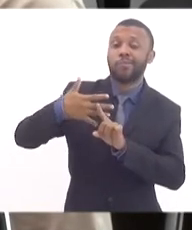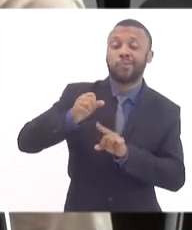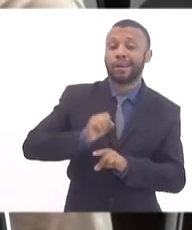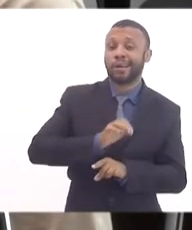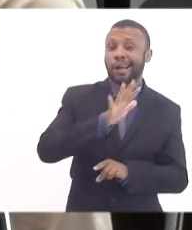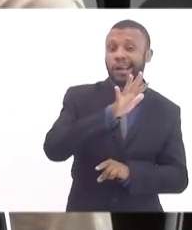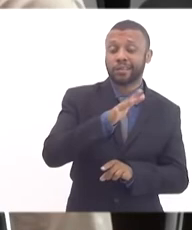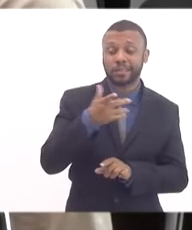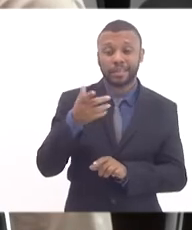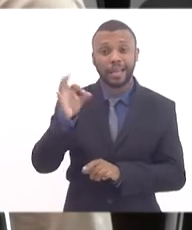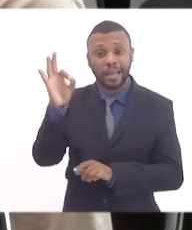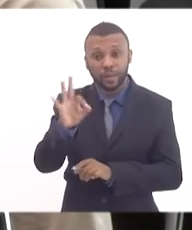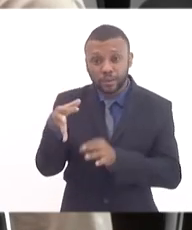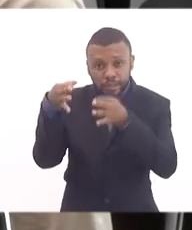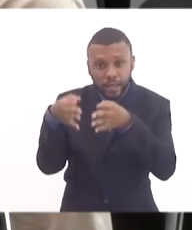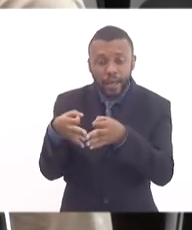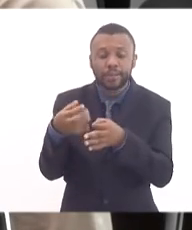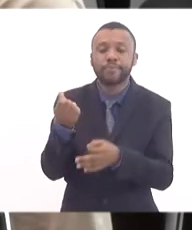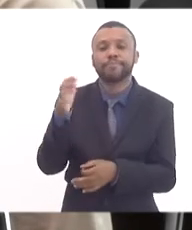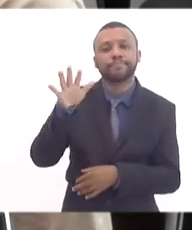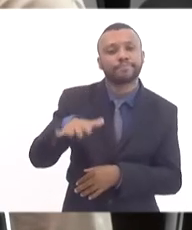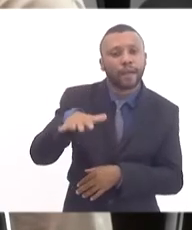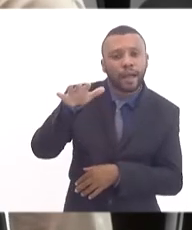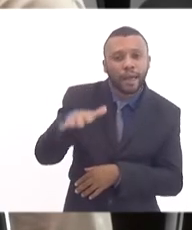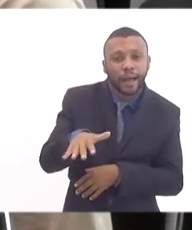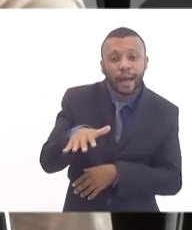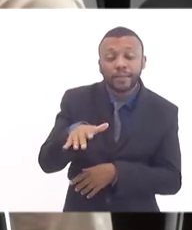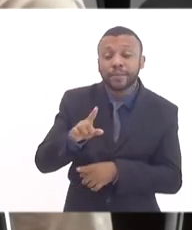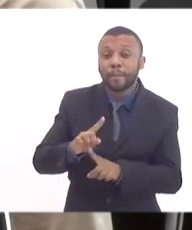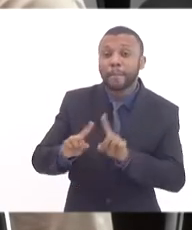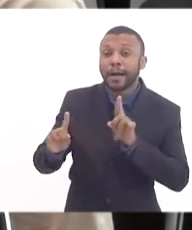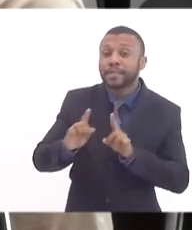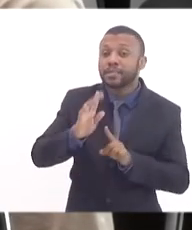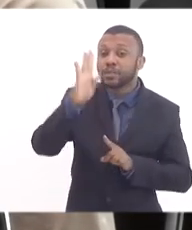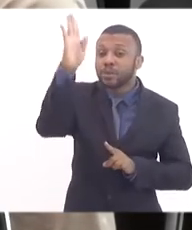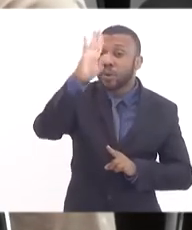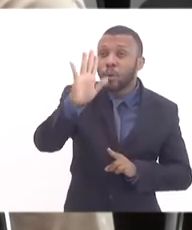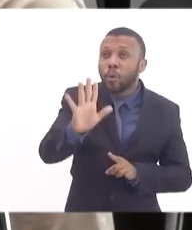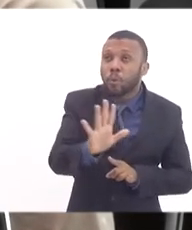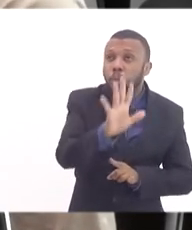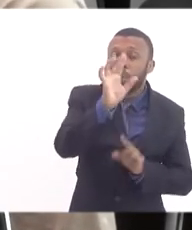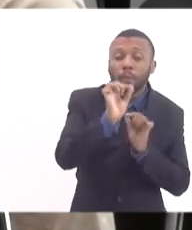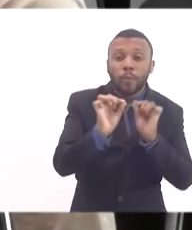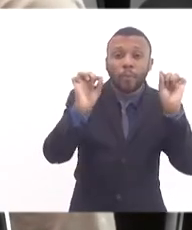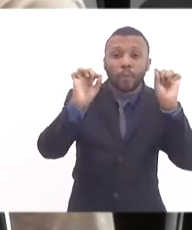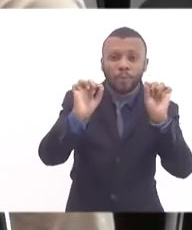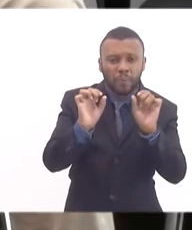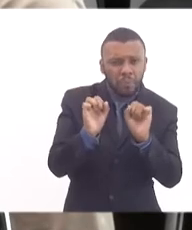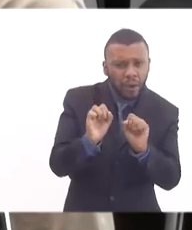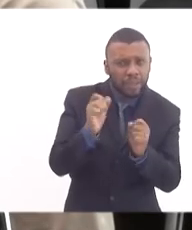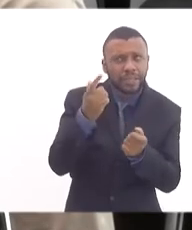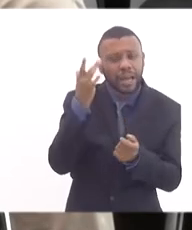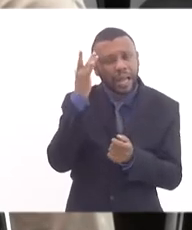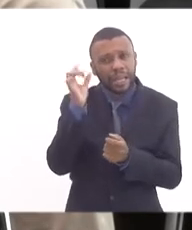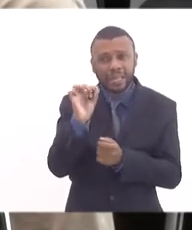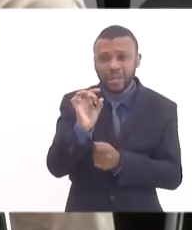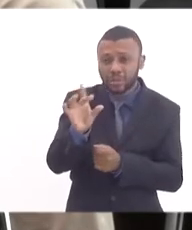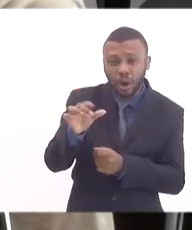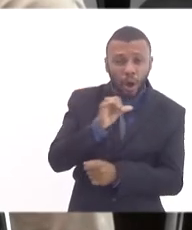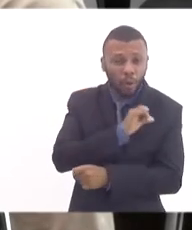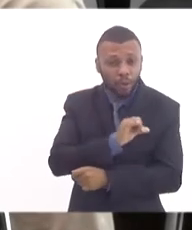são baixos de fato umas baixos mas são mais baixos no Brasil inteiro e se a gente não pode achar que só o Rio de Janeiro concede benefício fiscal